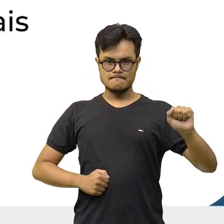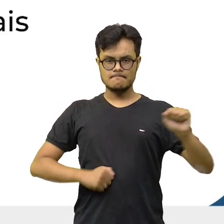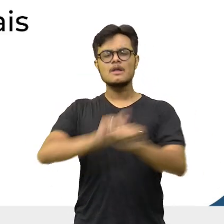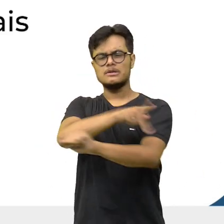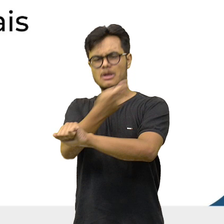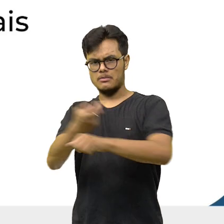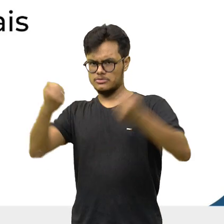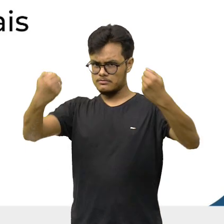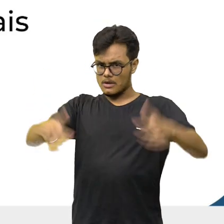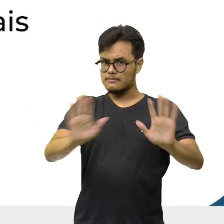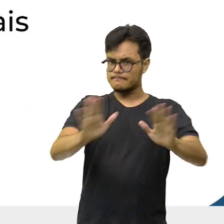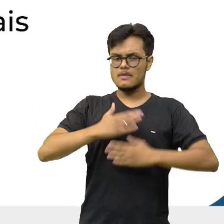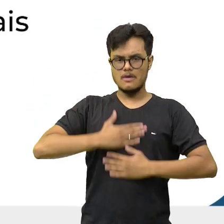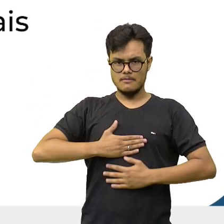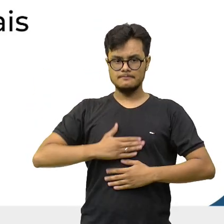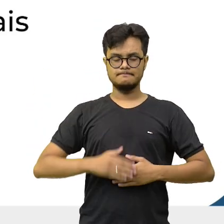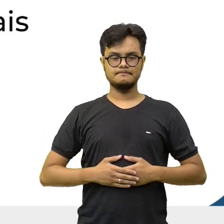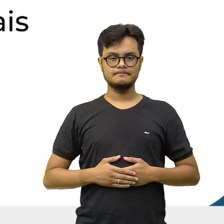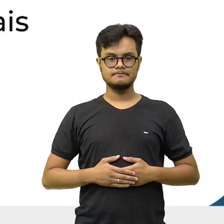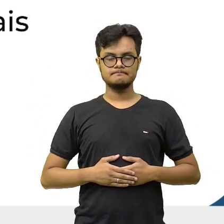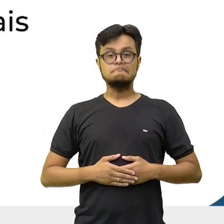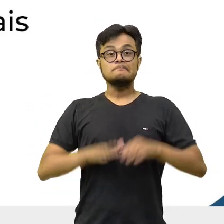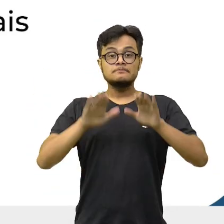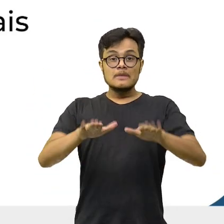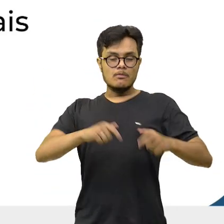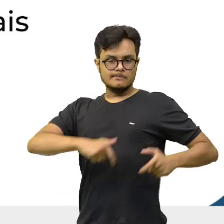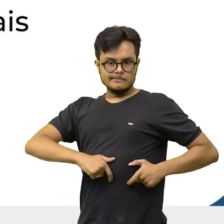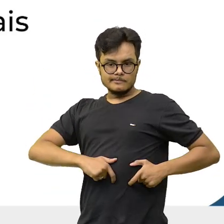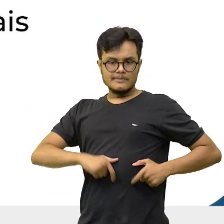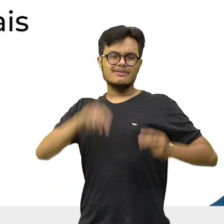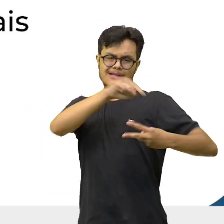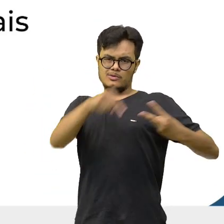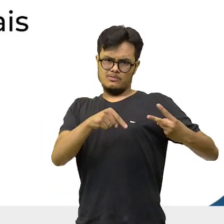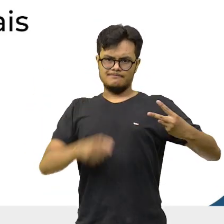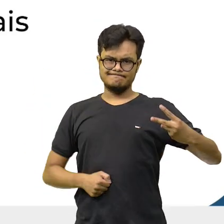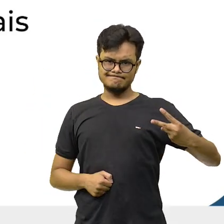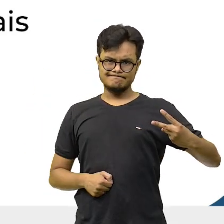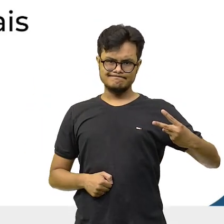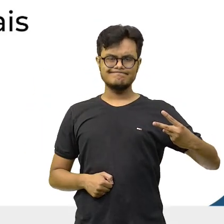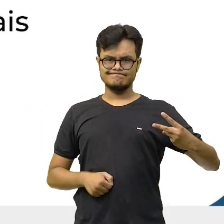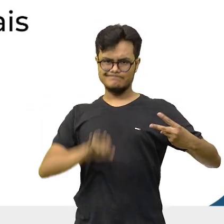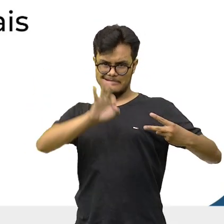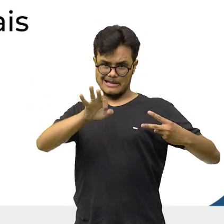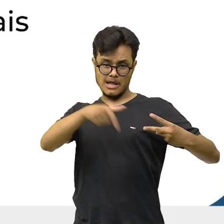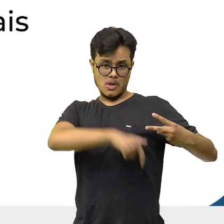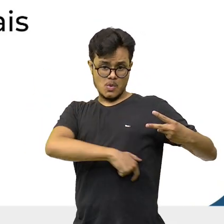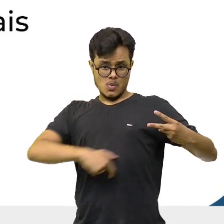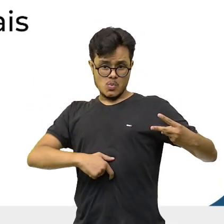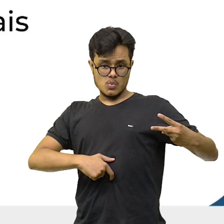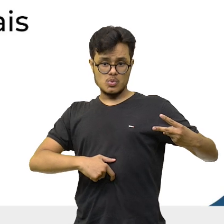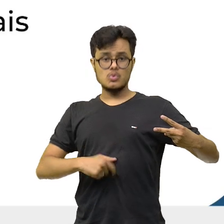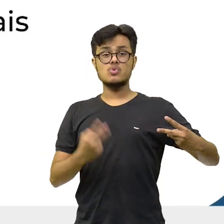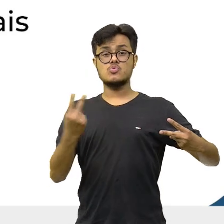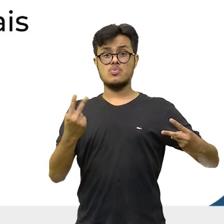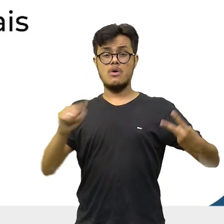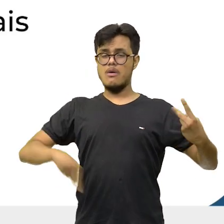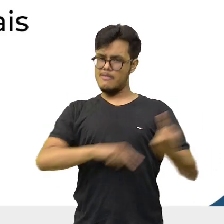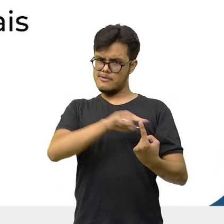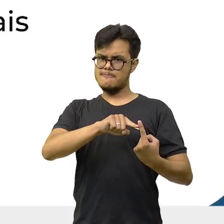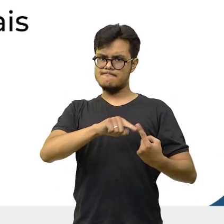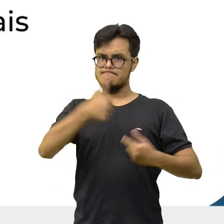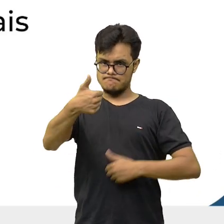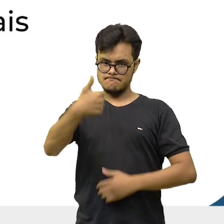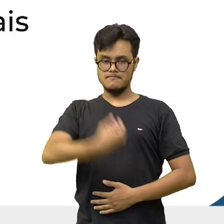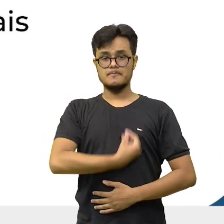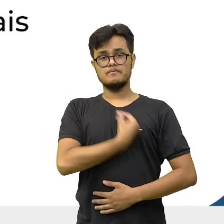de ver que ele tem função dupla, que ele tem função mista, né, gente? Ele vai produzir tanto enzimas digestivas